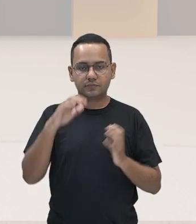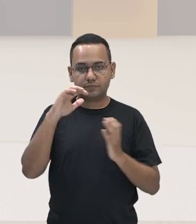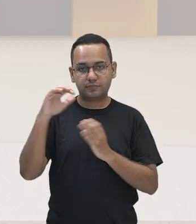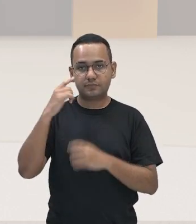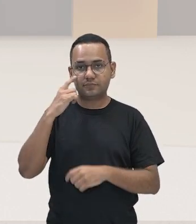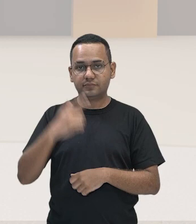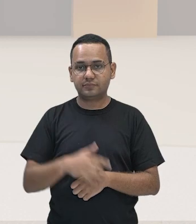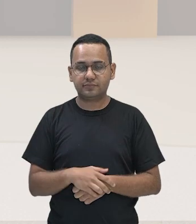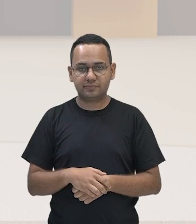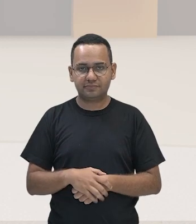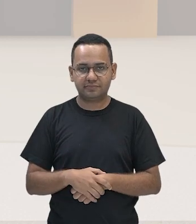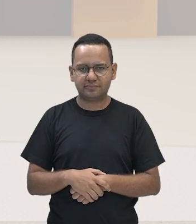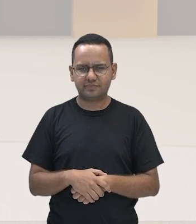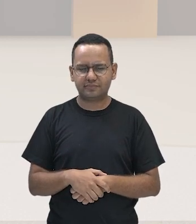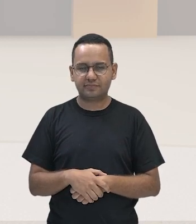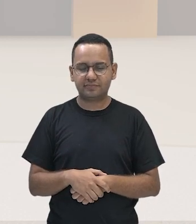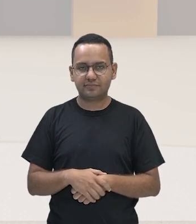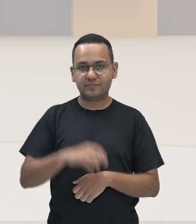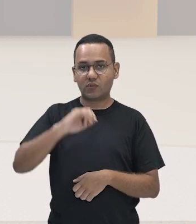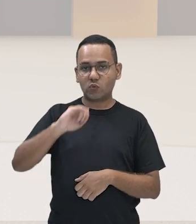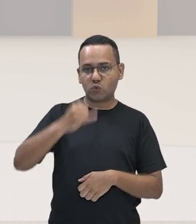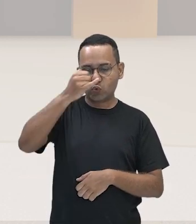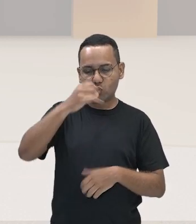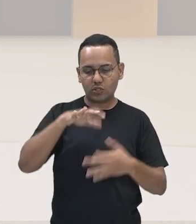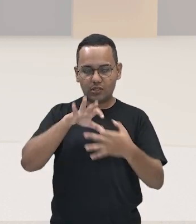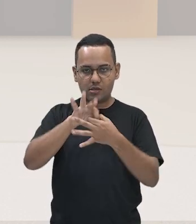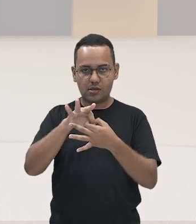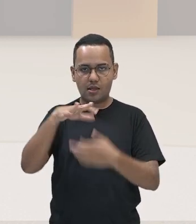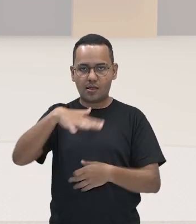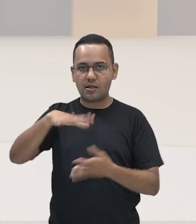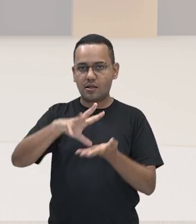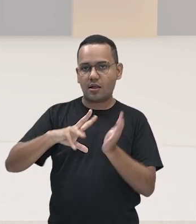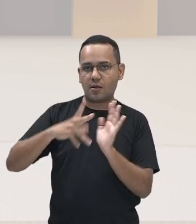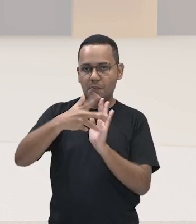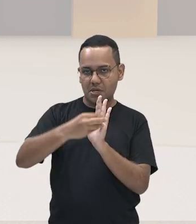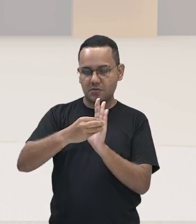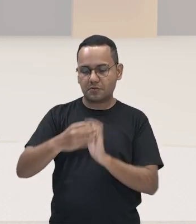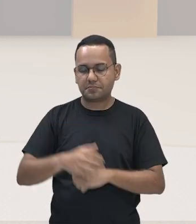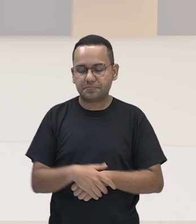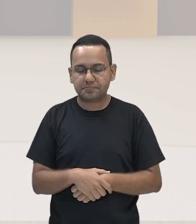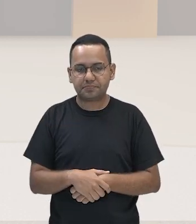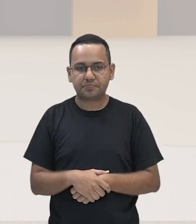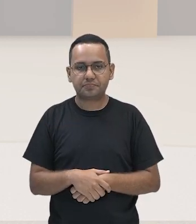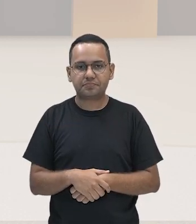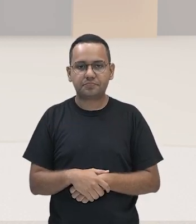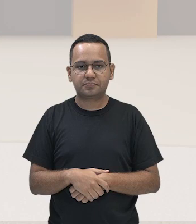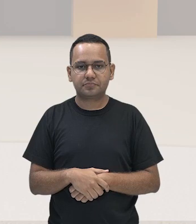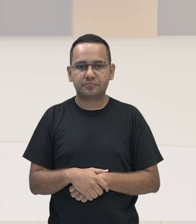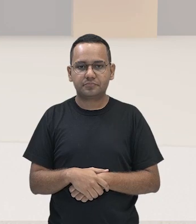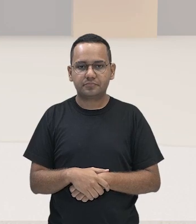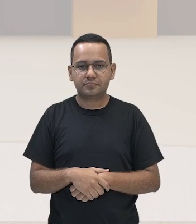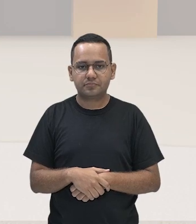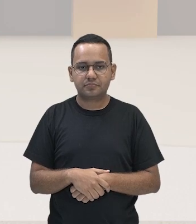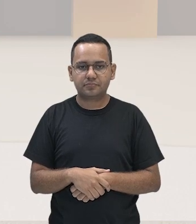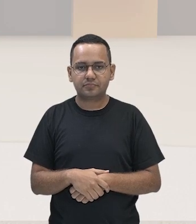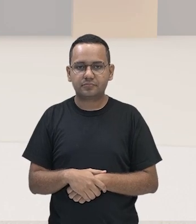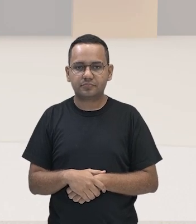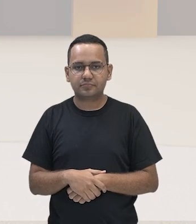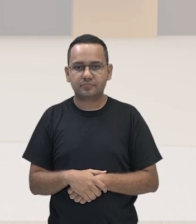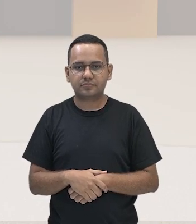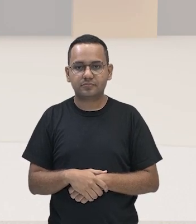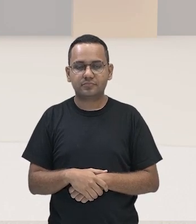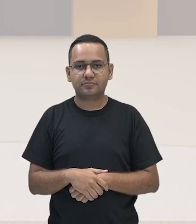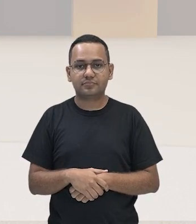a Amazônia. Então, temos aí algumas coisas referentes aí aos juros e a Amazônia. Observe